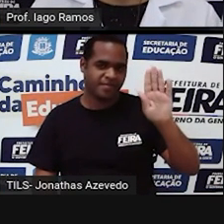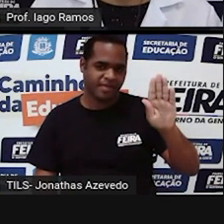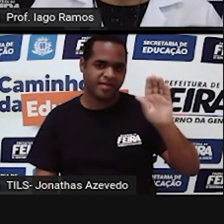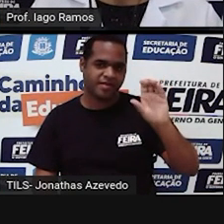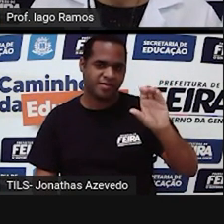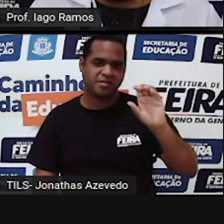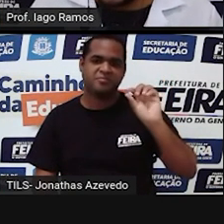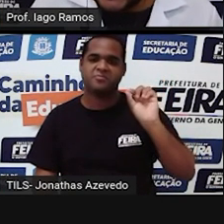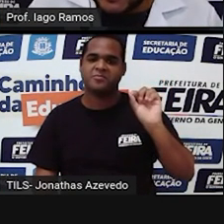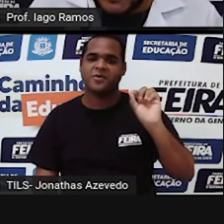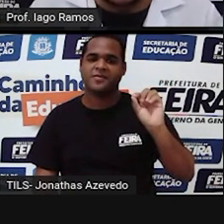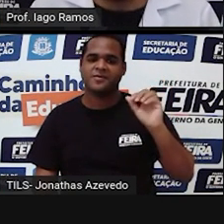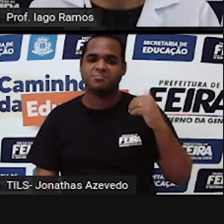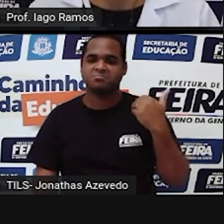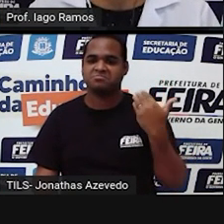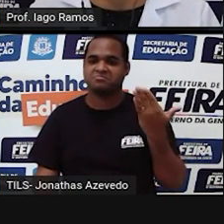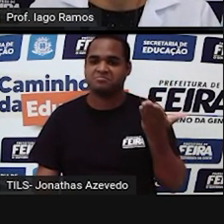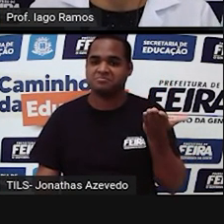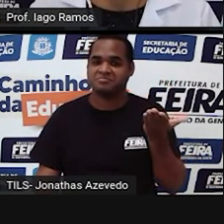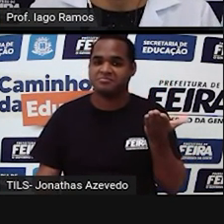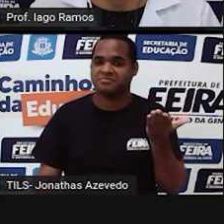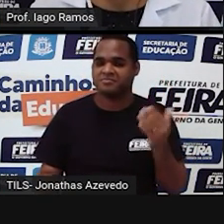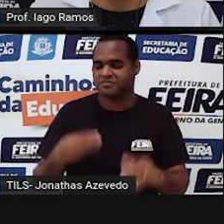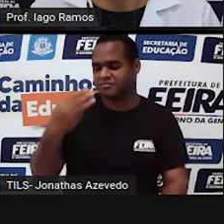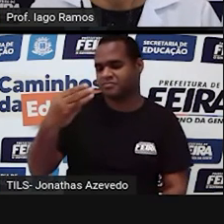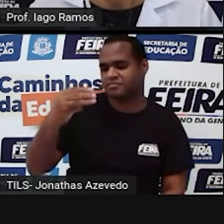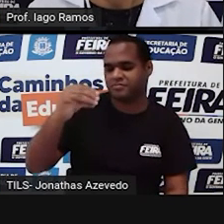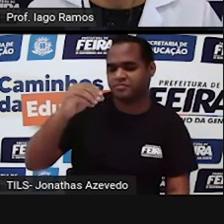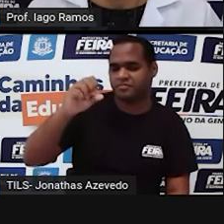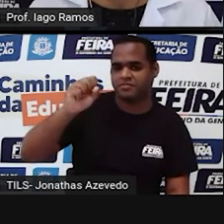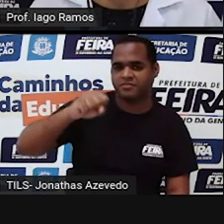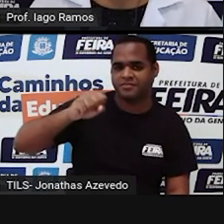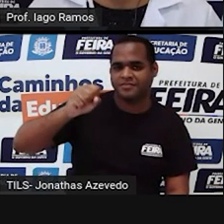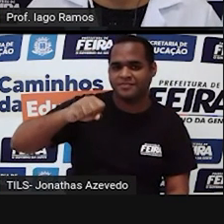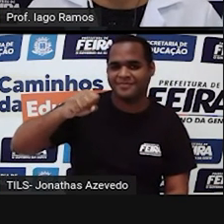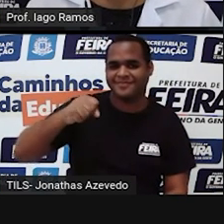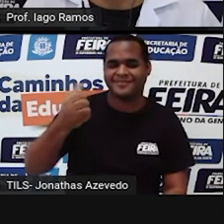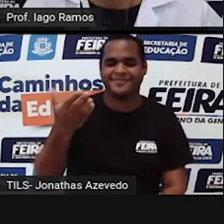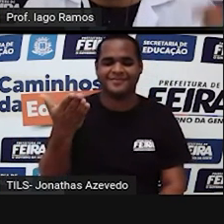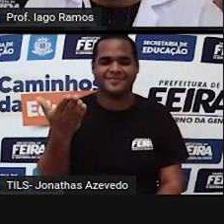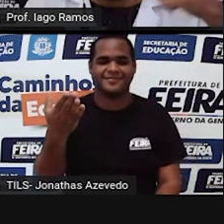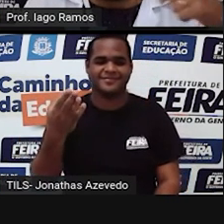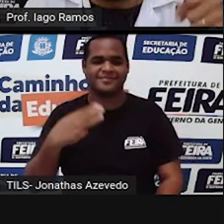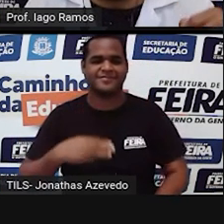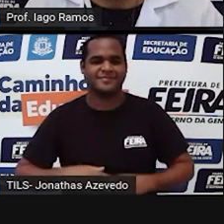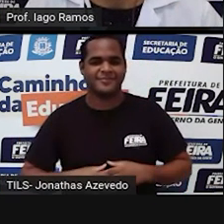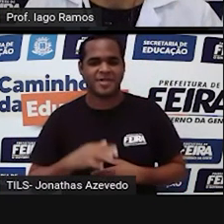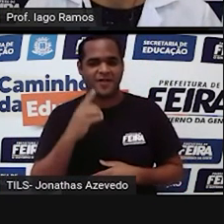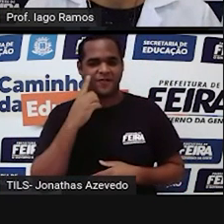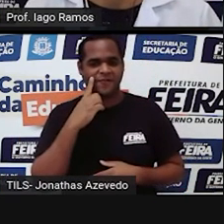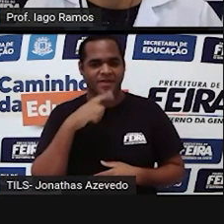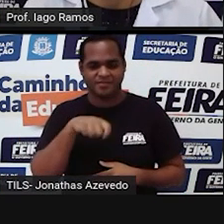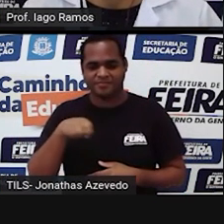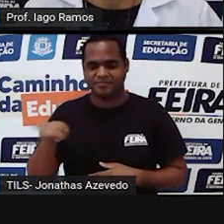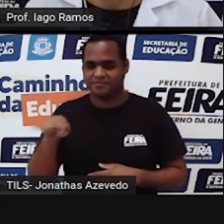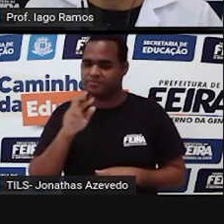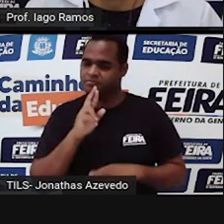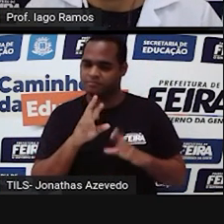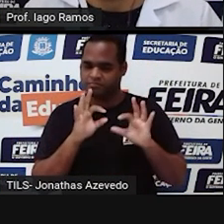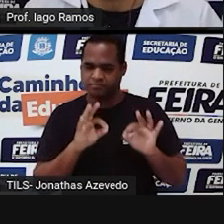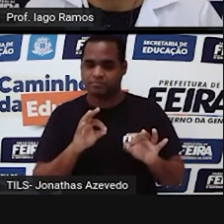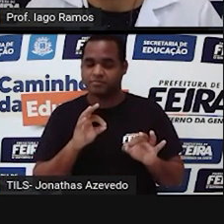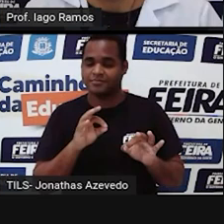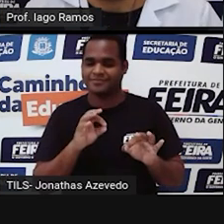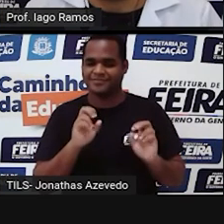ou setores? Que tipo de gráfico é esse? Reloginho na tela, você está aí anotando a